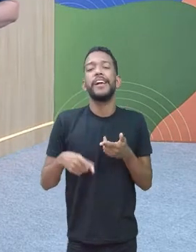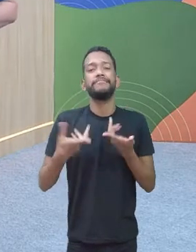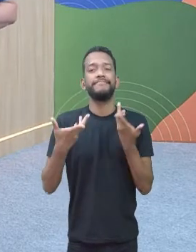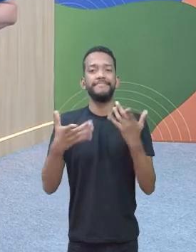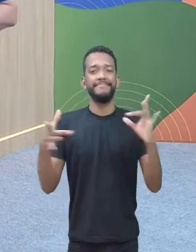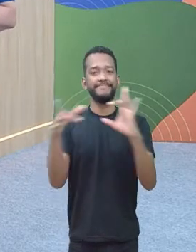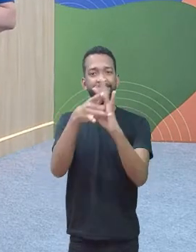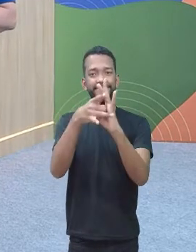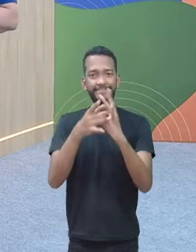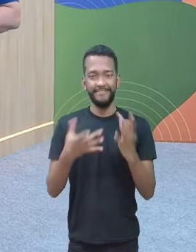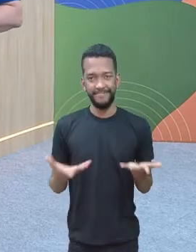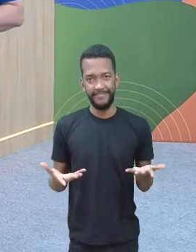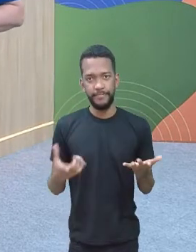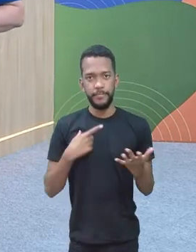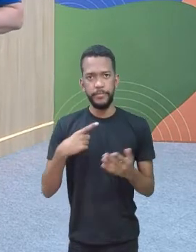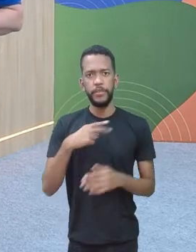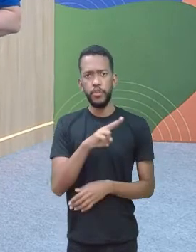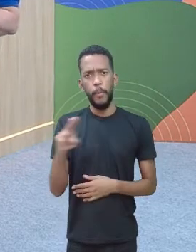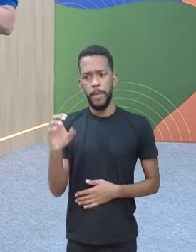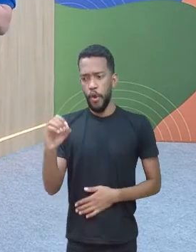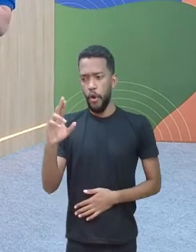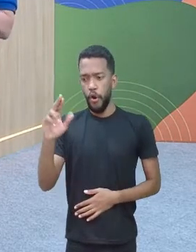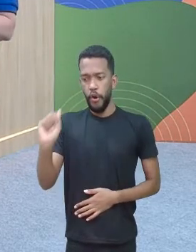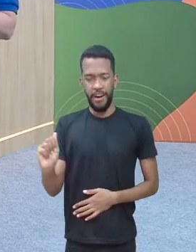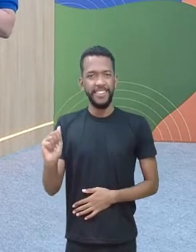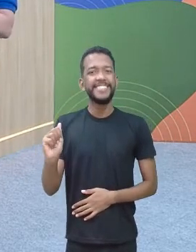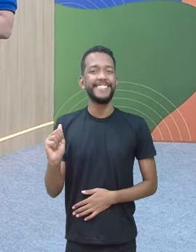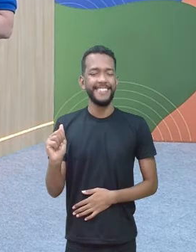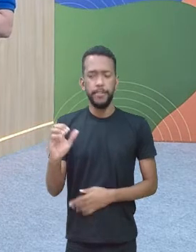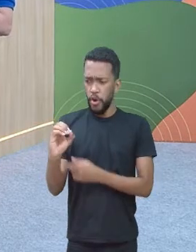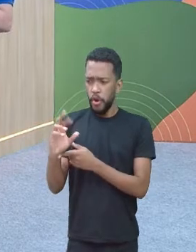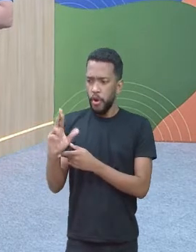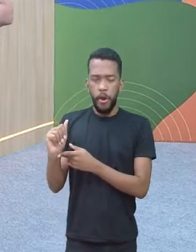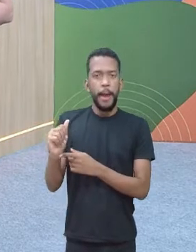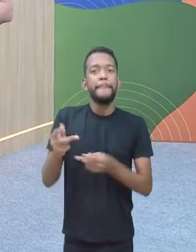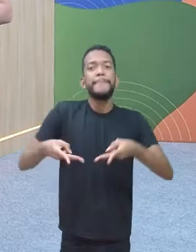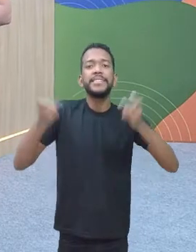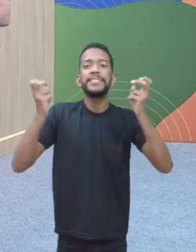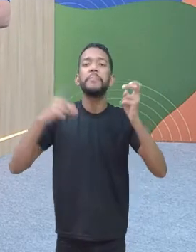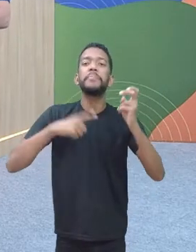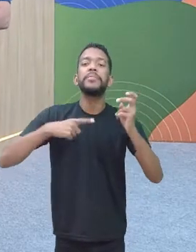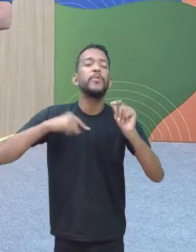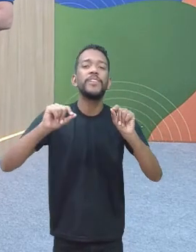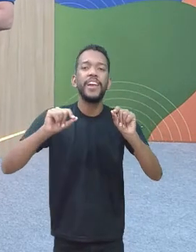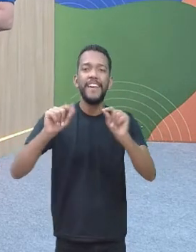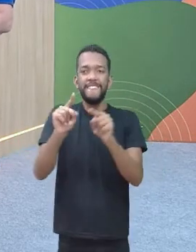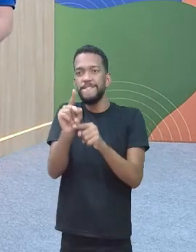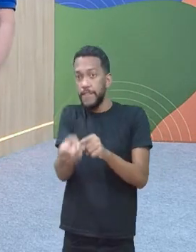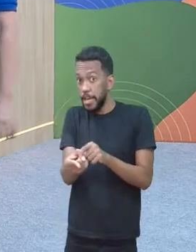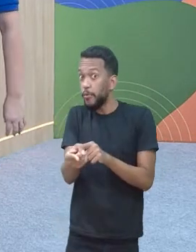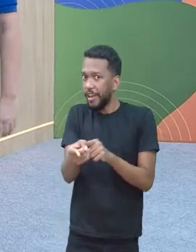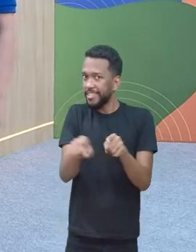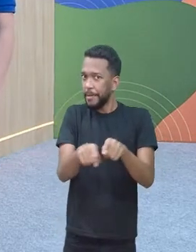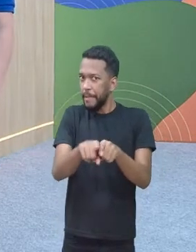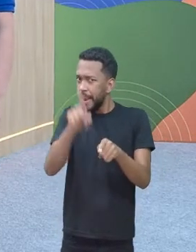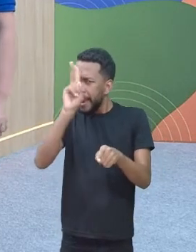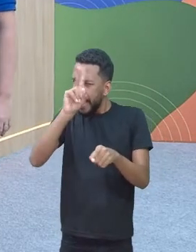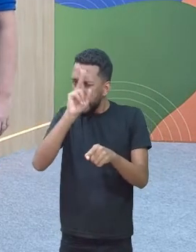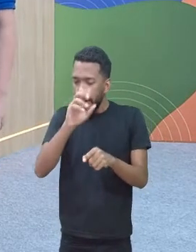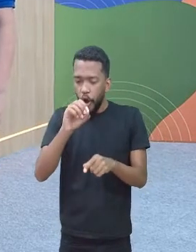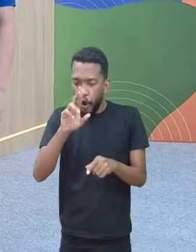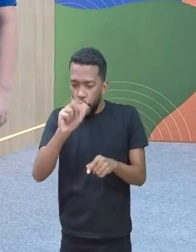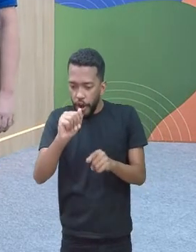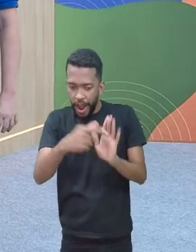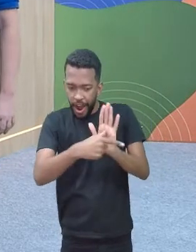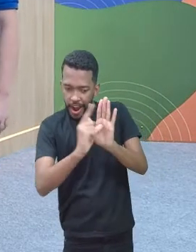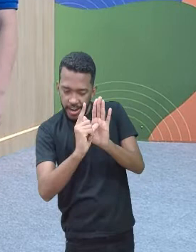aí, não é? Ora. E aí vocês percebem que a vírgula está separando. Então, essa oração aqui,